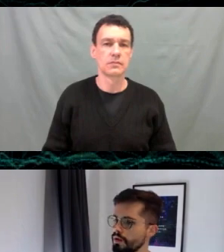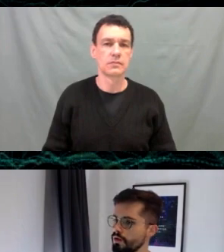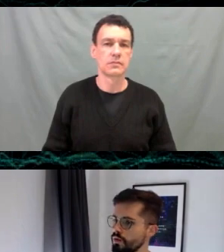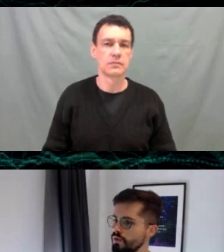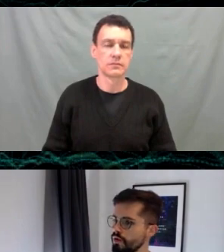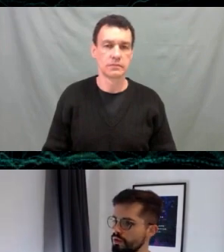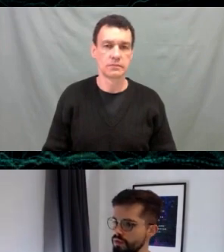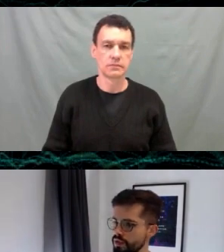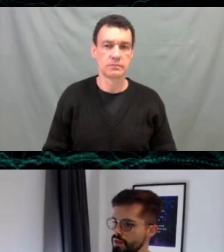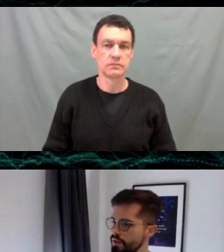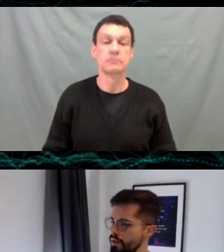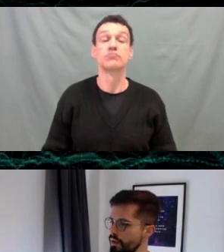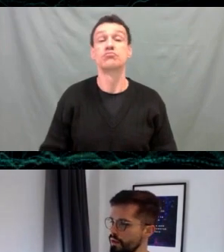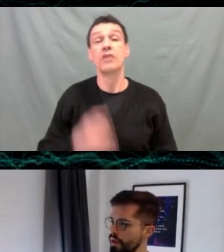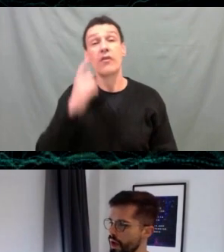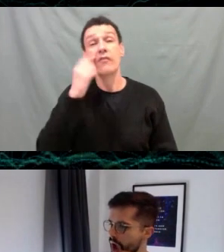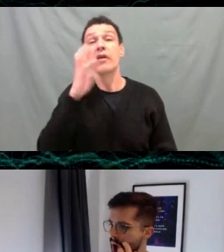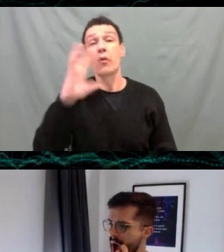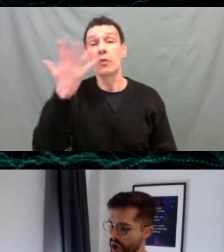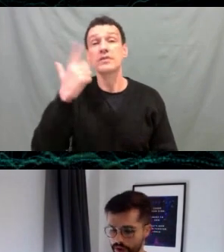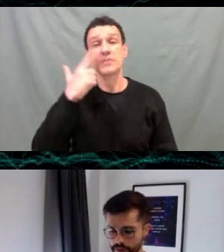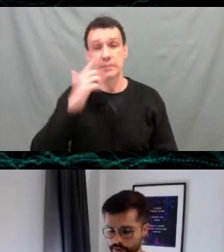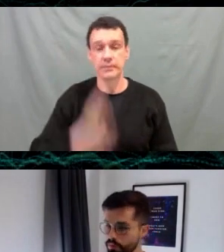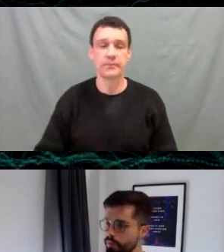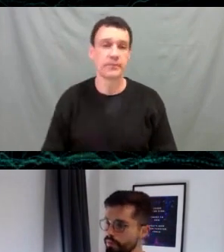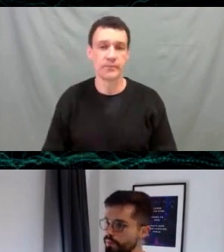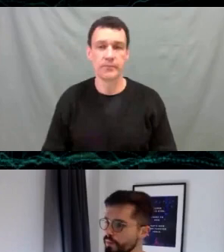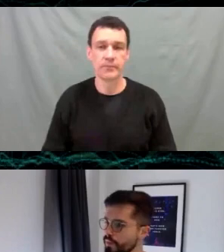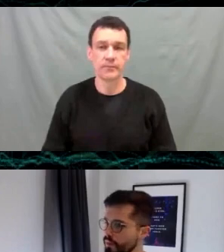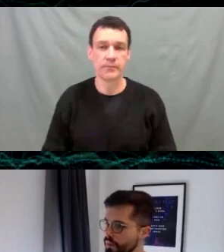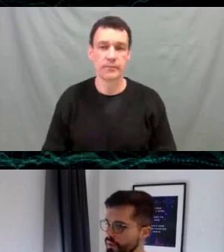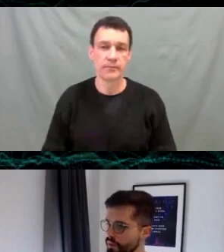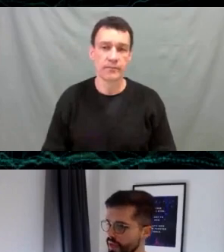bom então vamos ver aconteceu aqui a